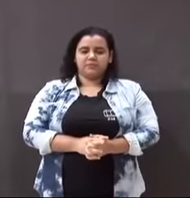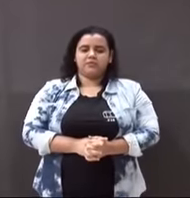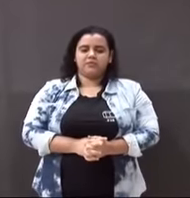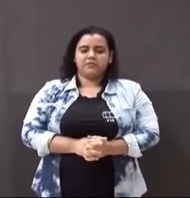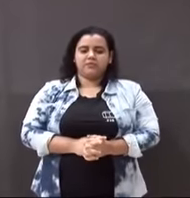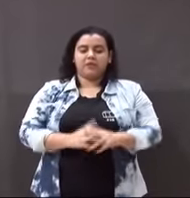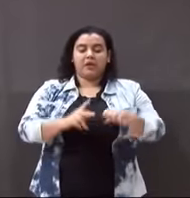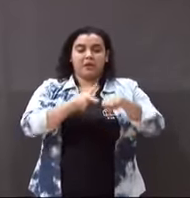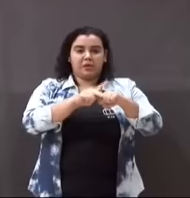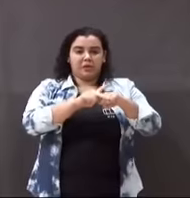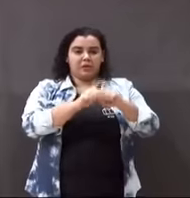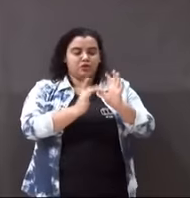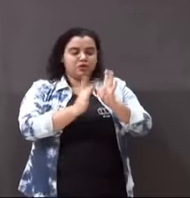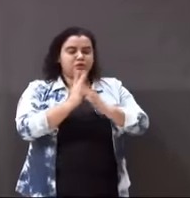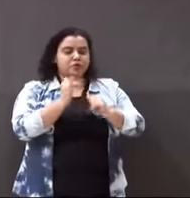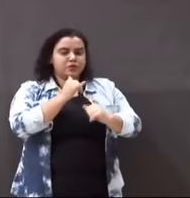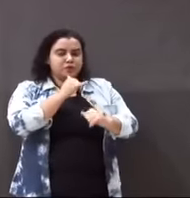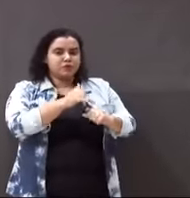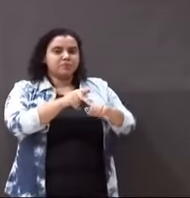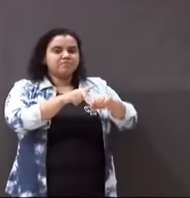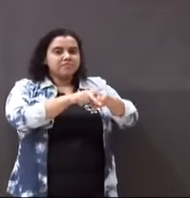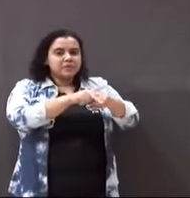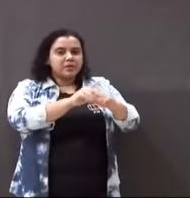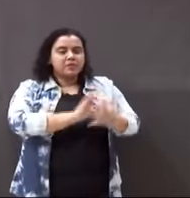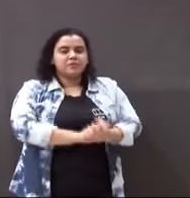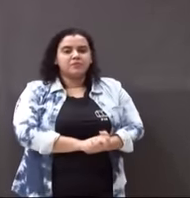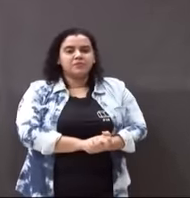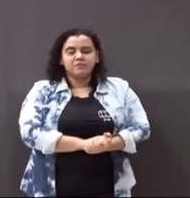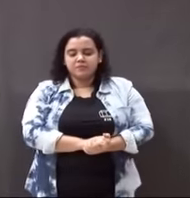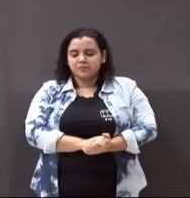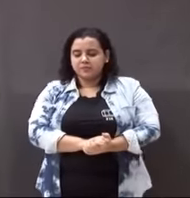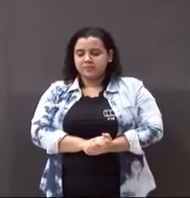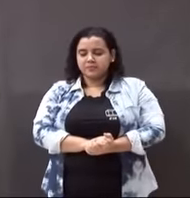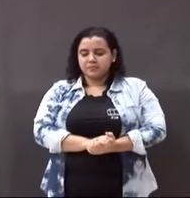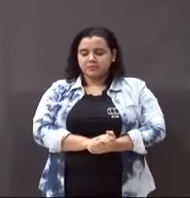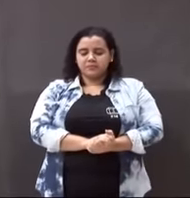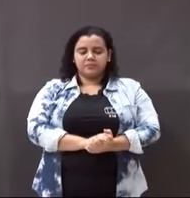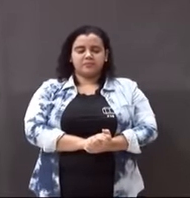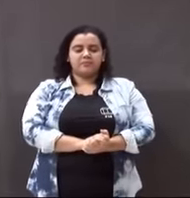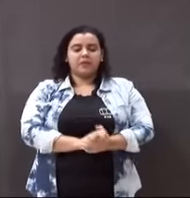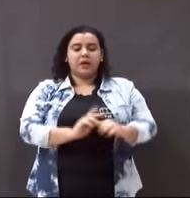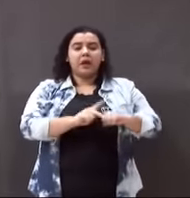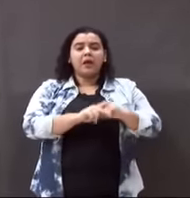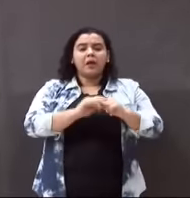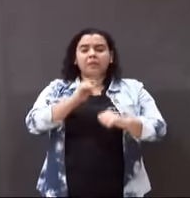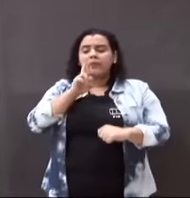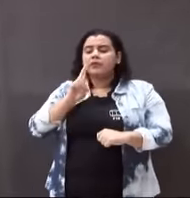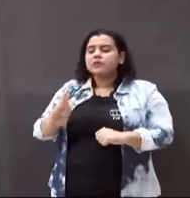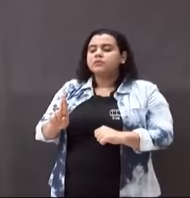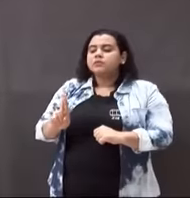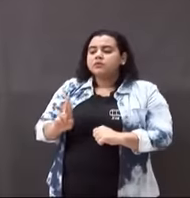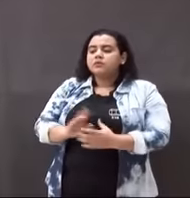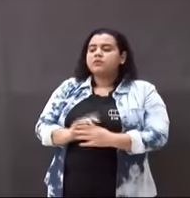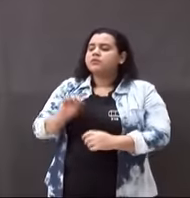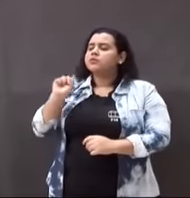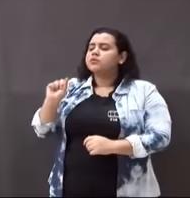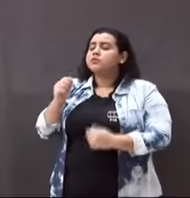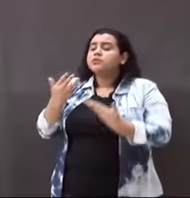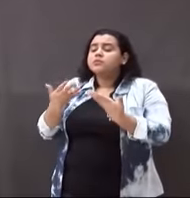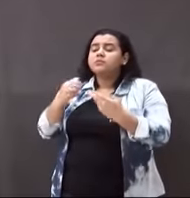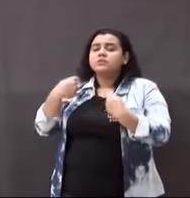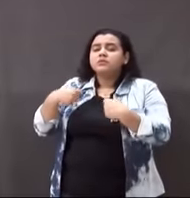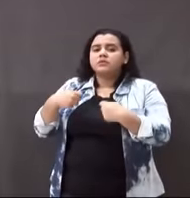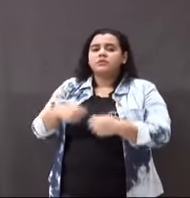Pedro, quem sabe, disse: o que o senhor quer, mestre? Que o senhor quer, mestre? Pedro, agora é só nós dois aqui.